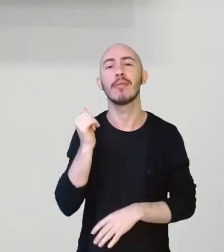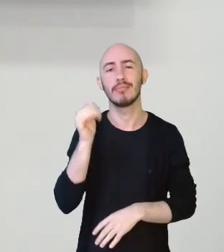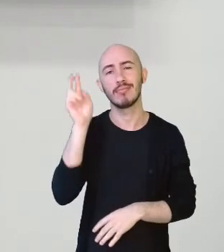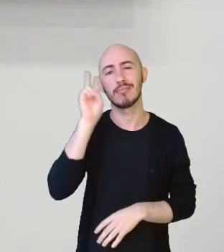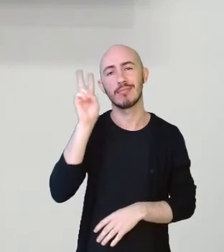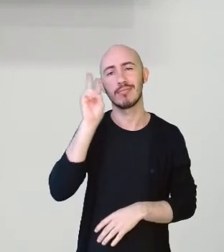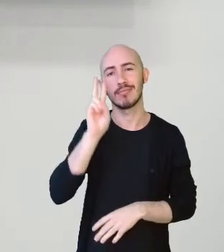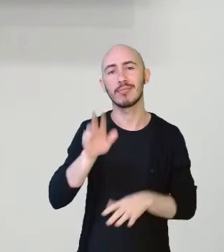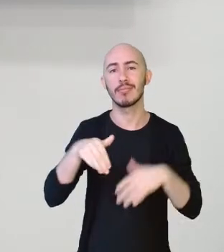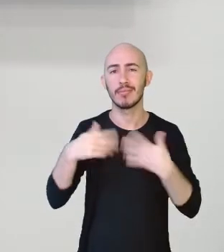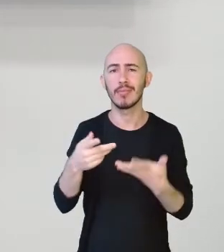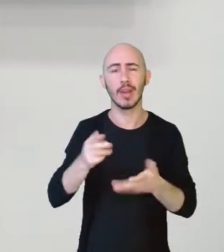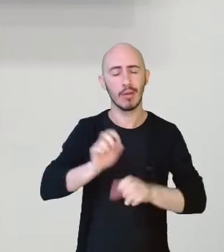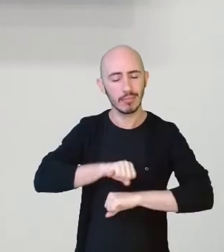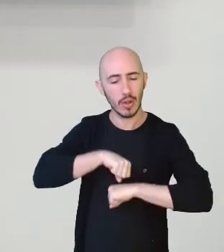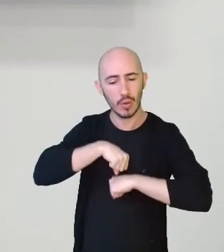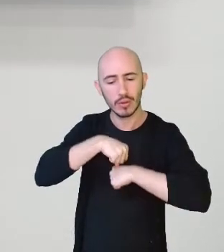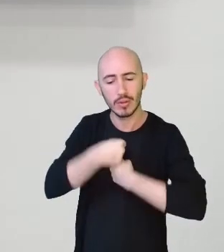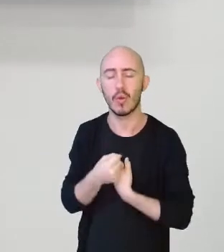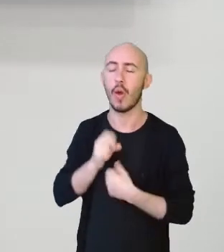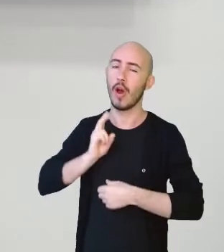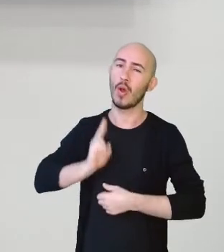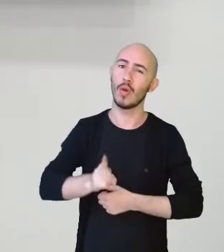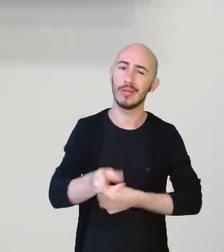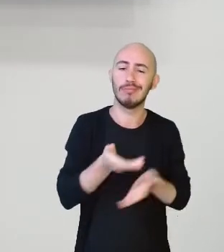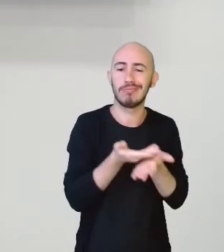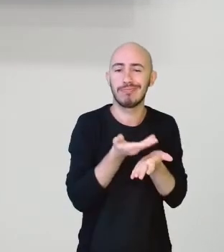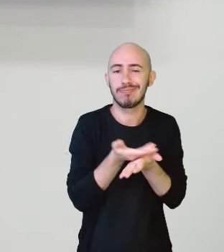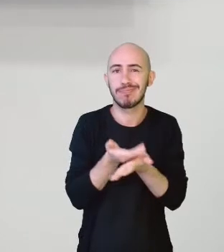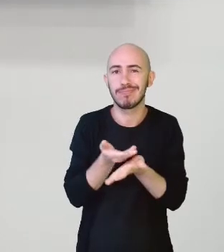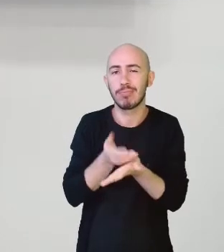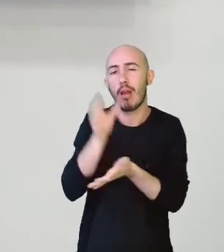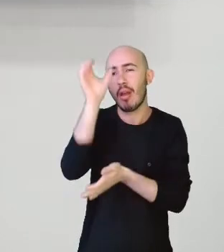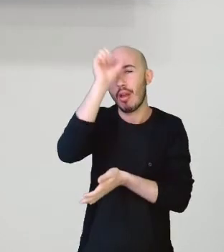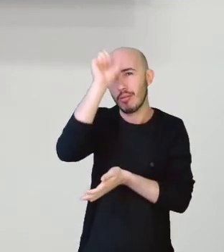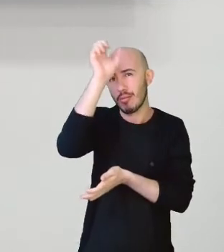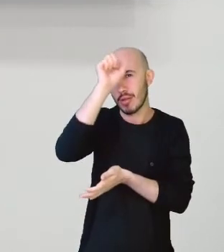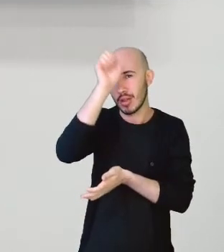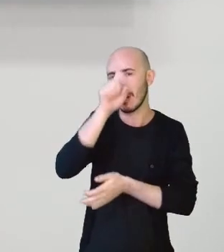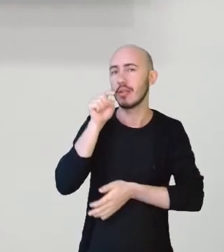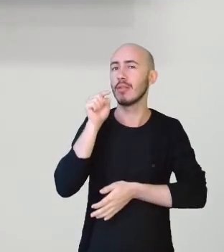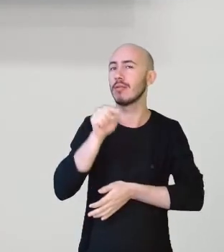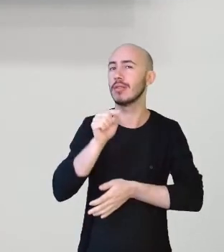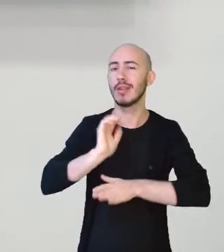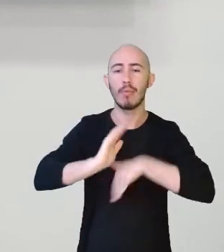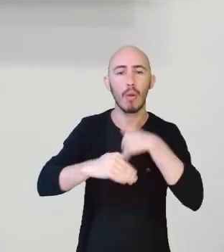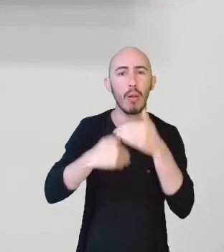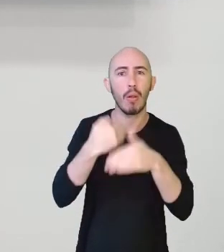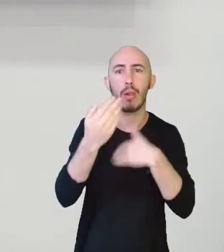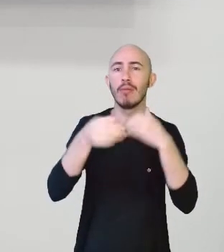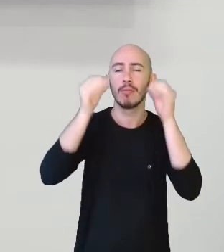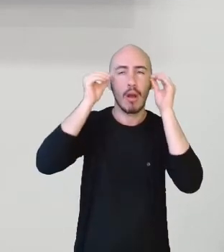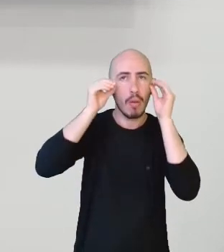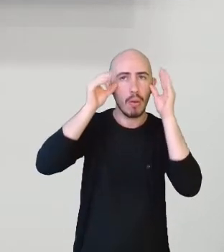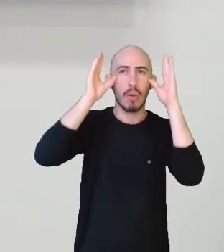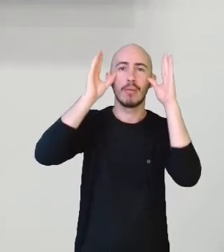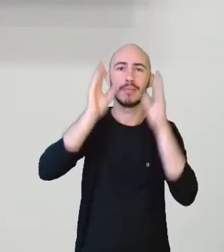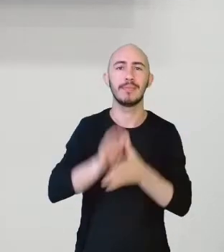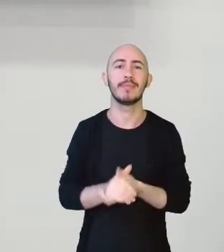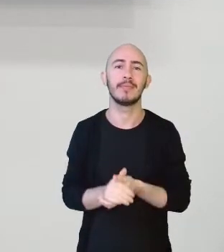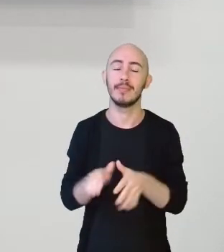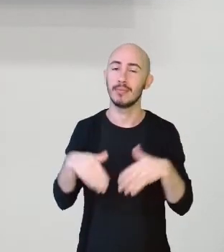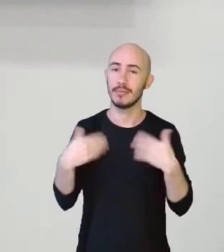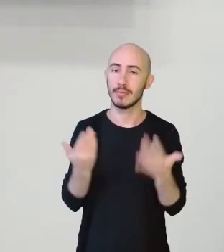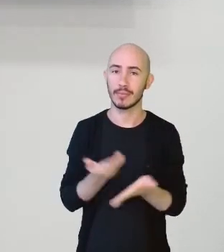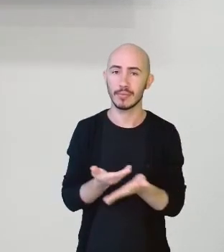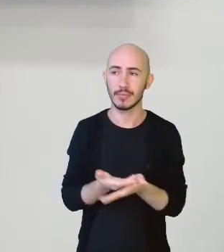te esforça, continua te esforçando, estudando, aprendendo, que você só tem a ganhar. A aula